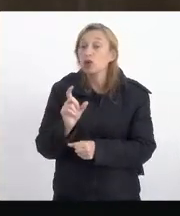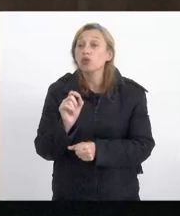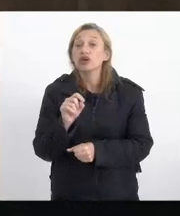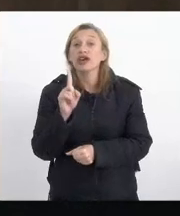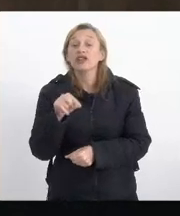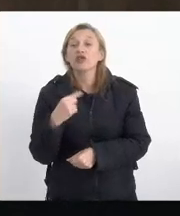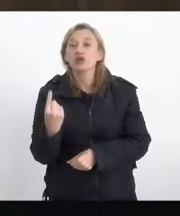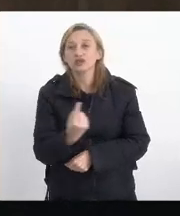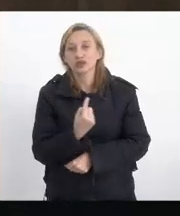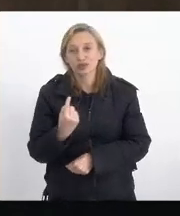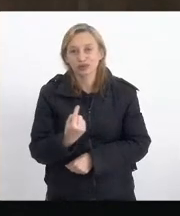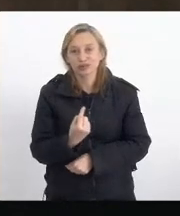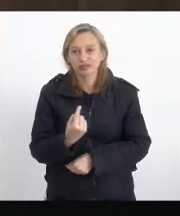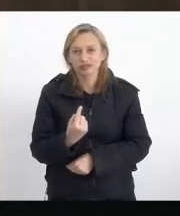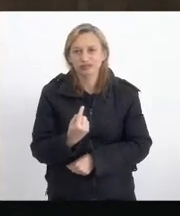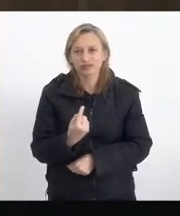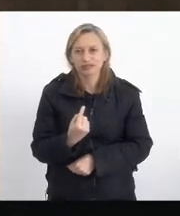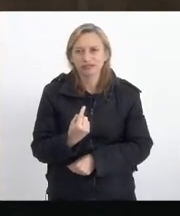nosso. E